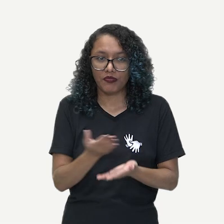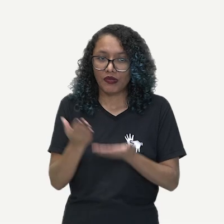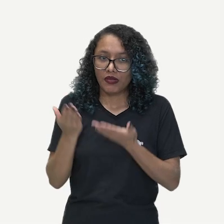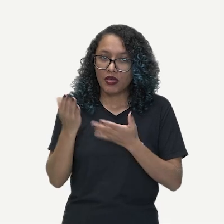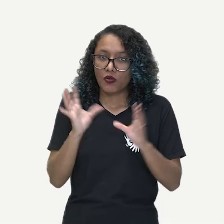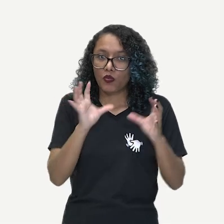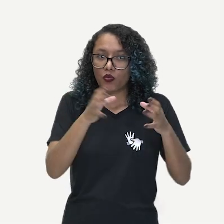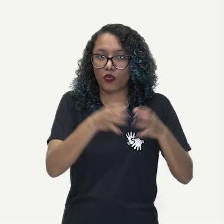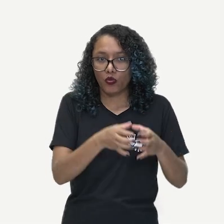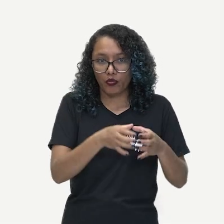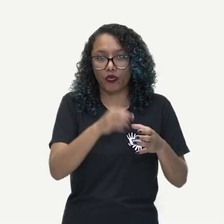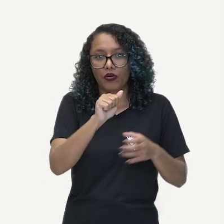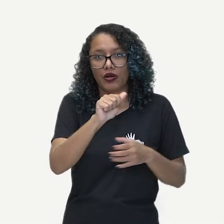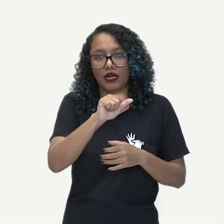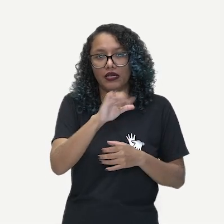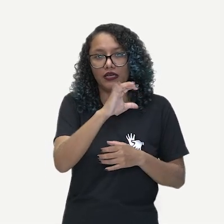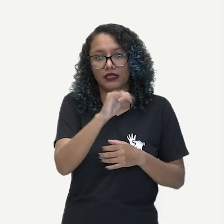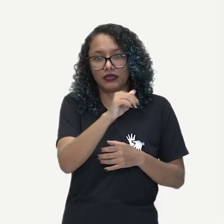Aliança. Em